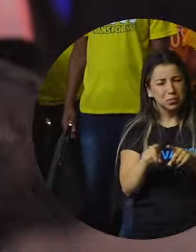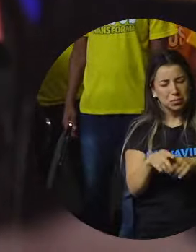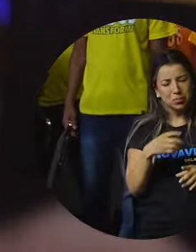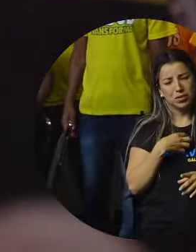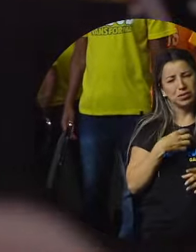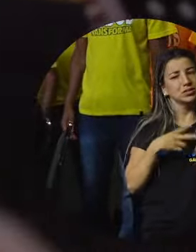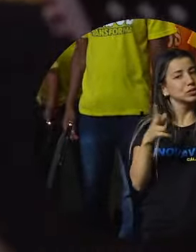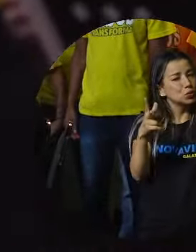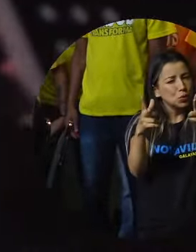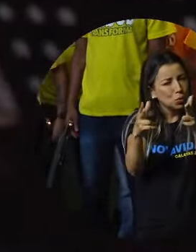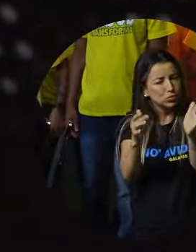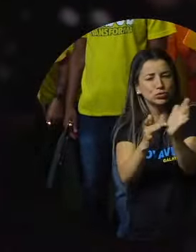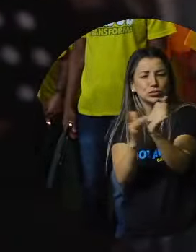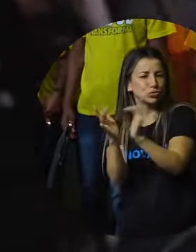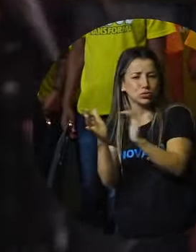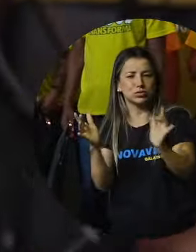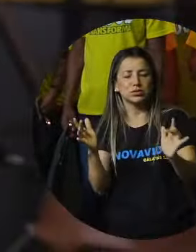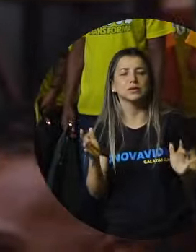houve em Cristo Jesus.